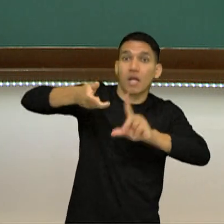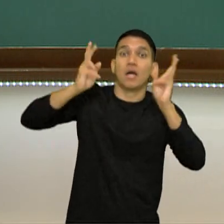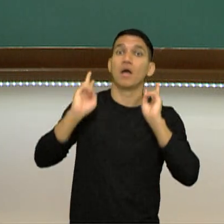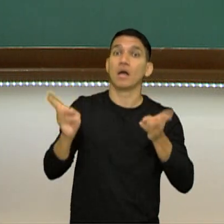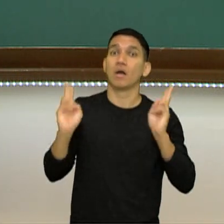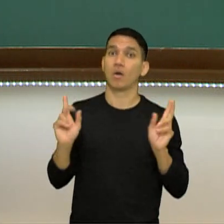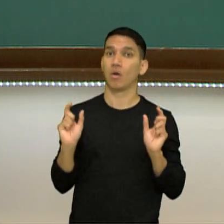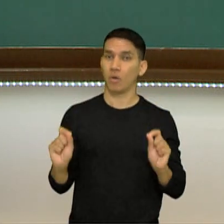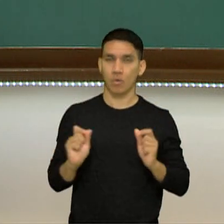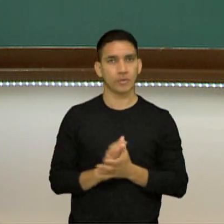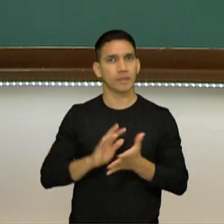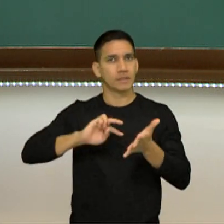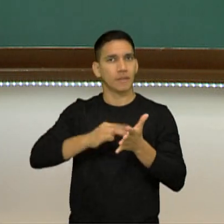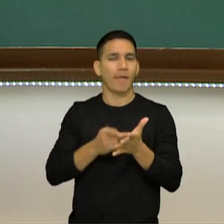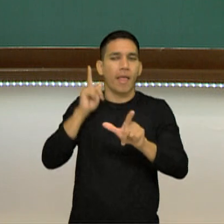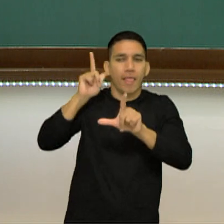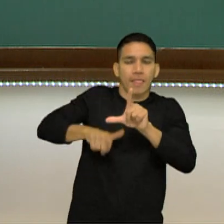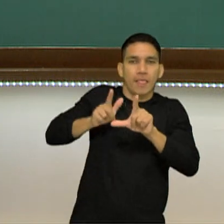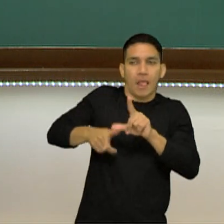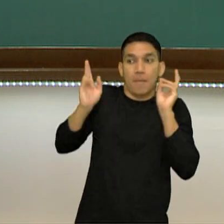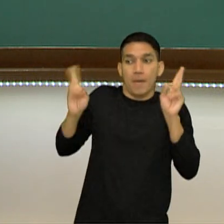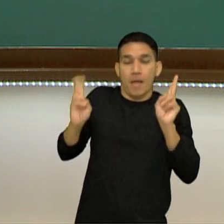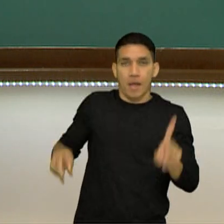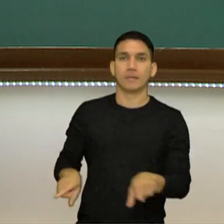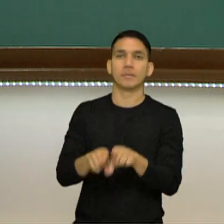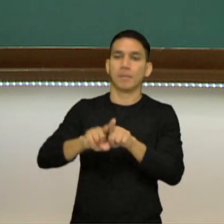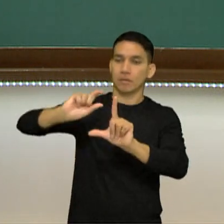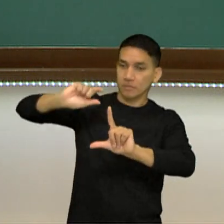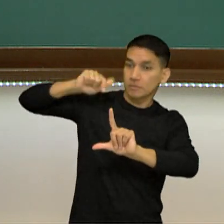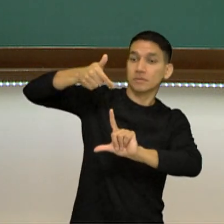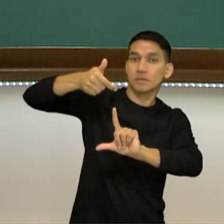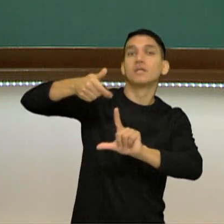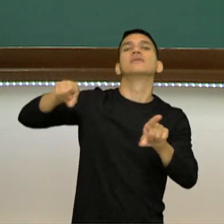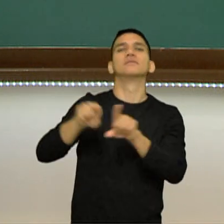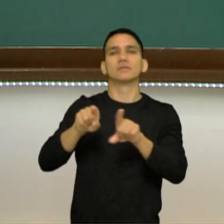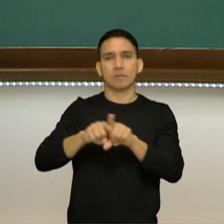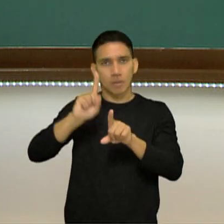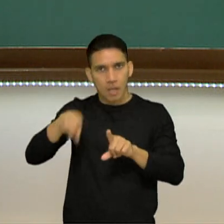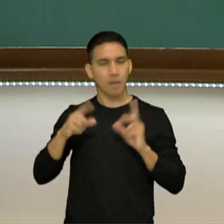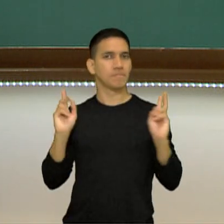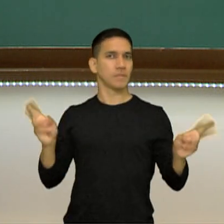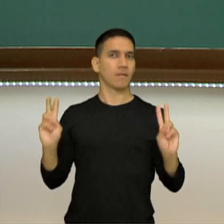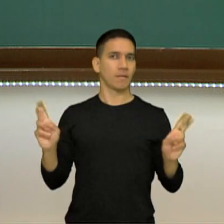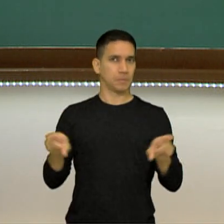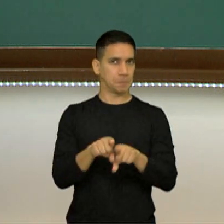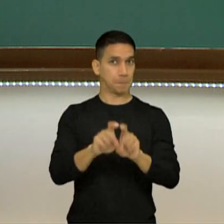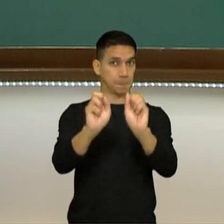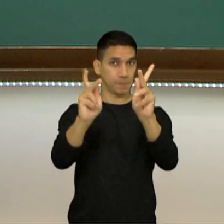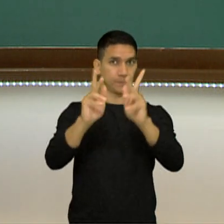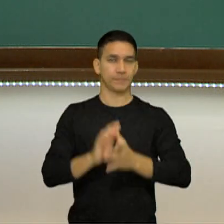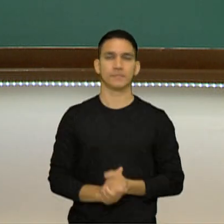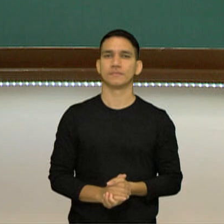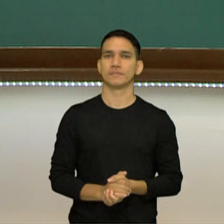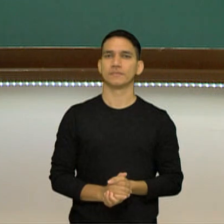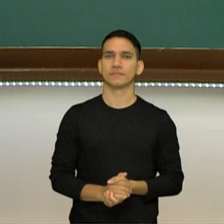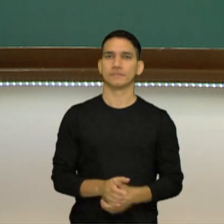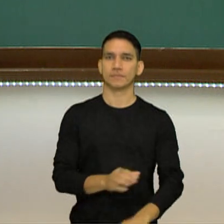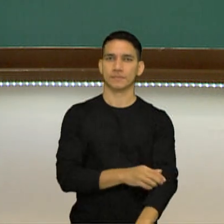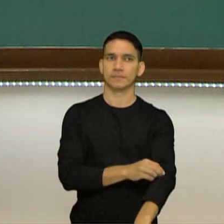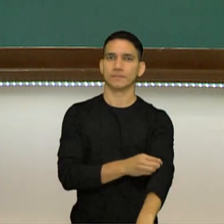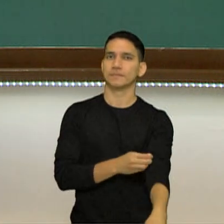Repara sempre que para ser semelhante a parte literal tem que ser a mesma. Tá? Então tá aqui. E aí?